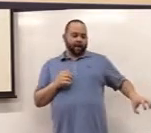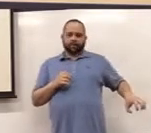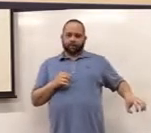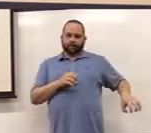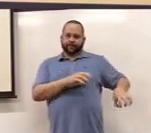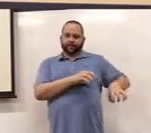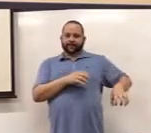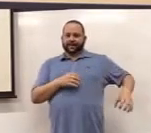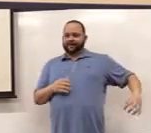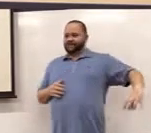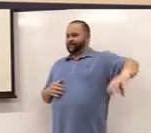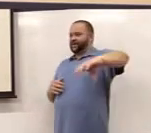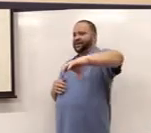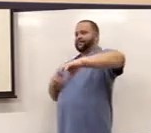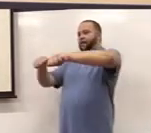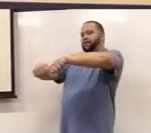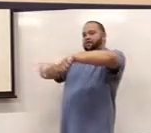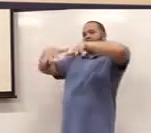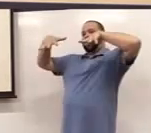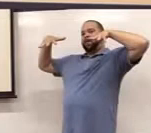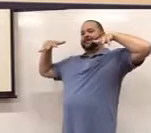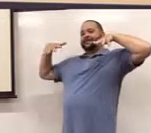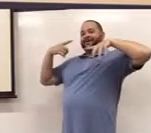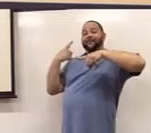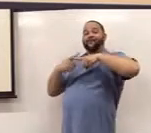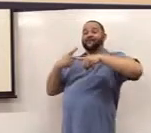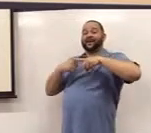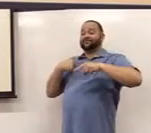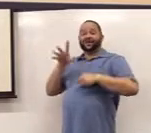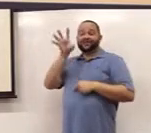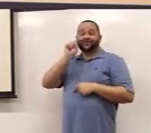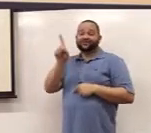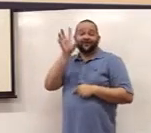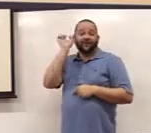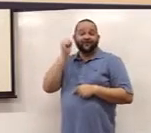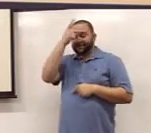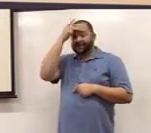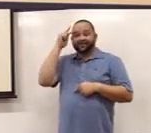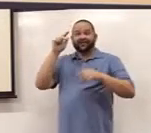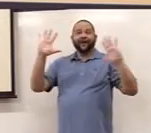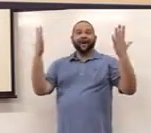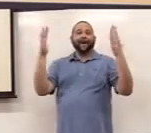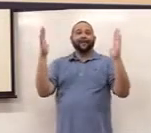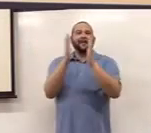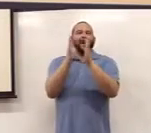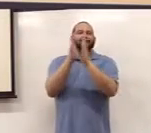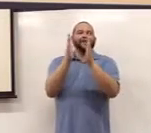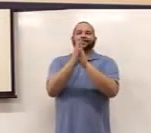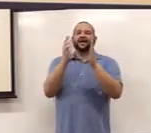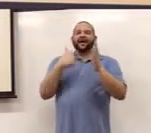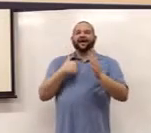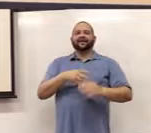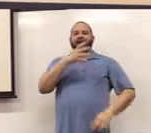segura ele pelo braço e vira ele para a plateia, porque ele não estava ouvindo as pessoas aplaudindo. E daí ele se dá conta, né,